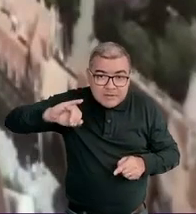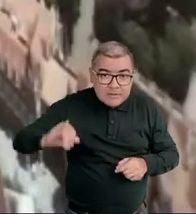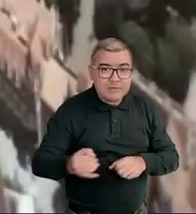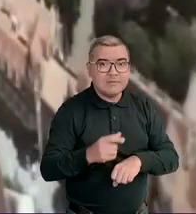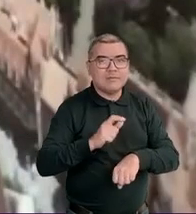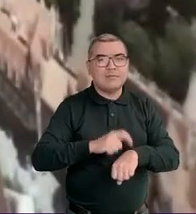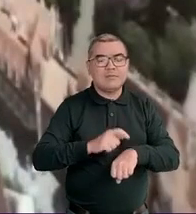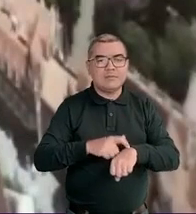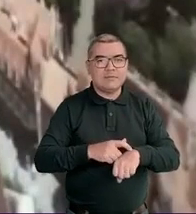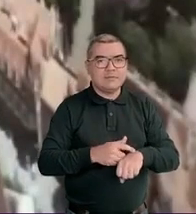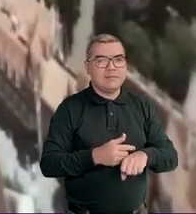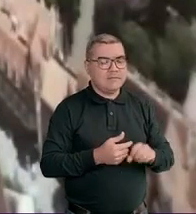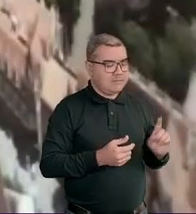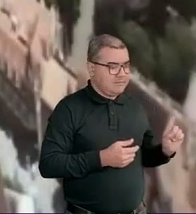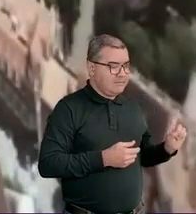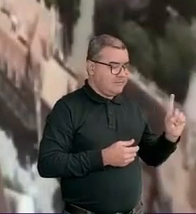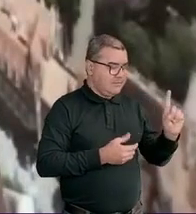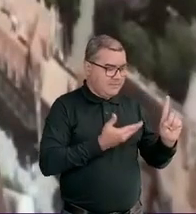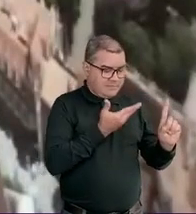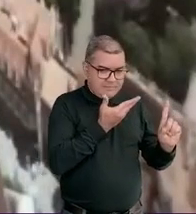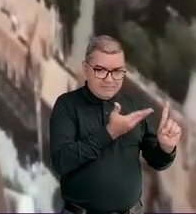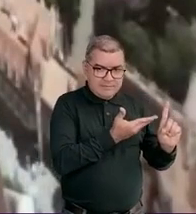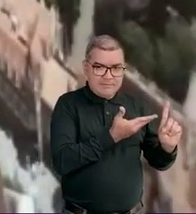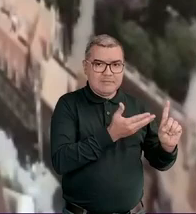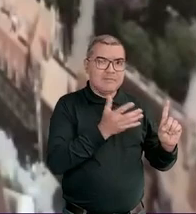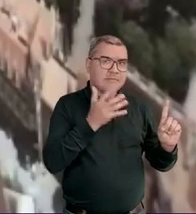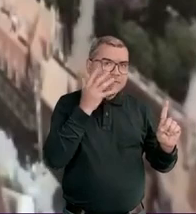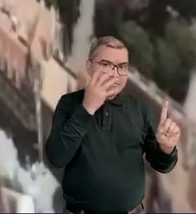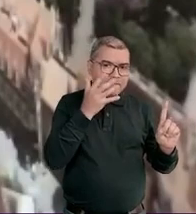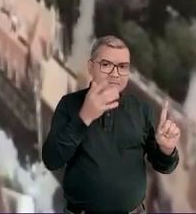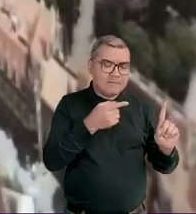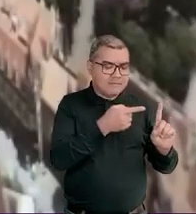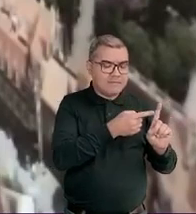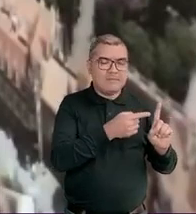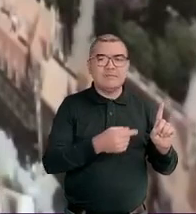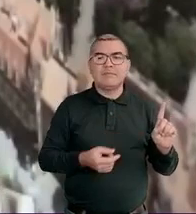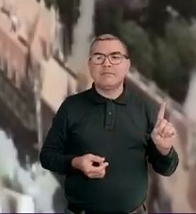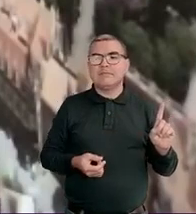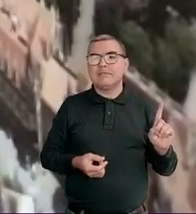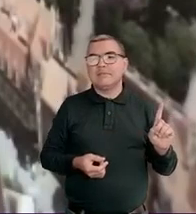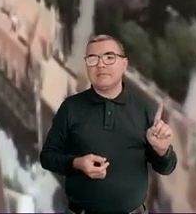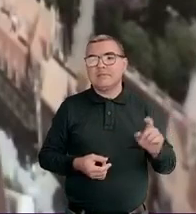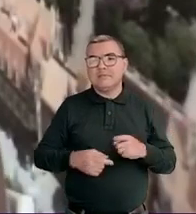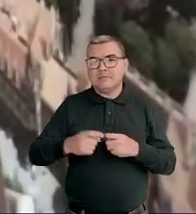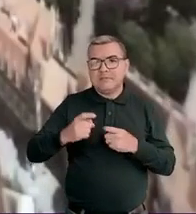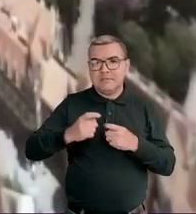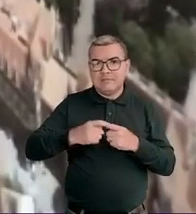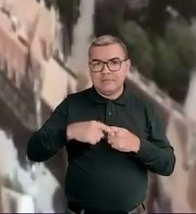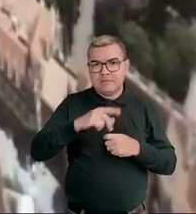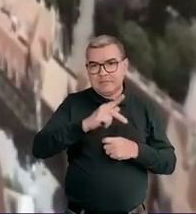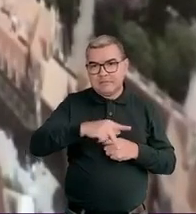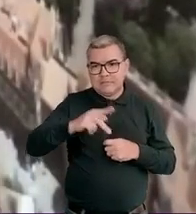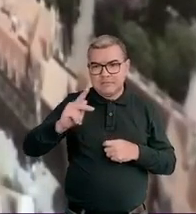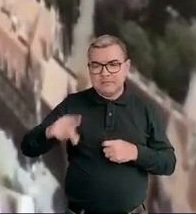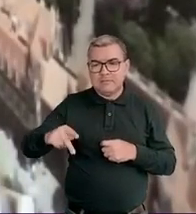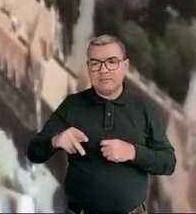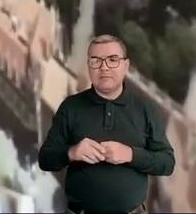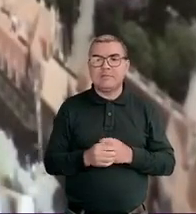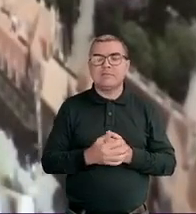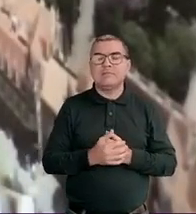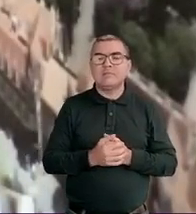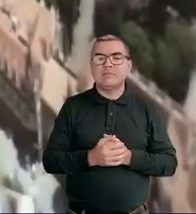passar a palavra ao primeiro palestrante, que é amplamente conhecido de todos, o professor Ângelo Maiolino,